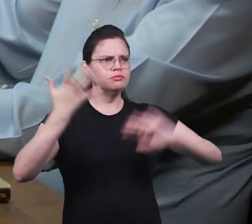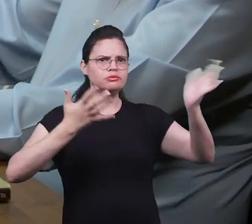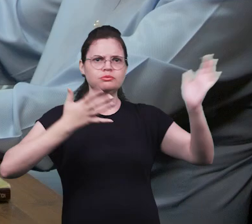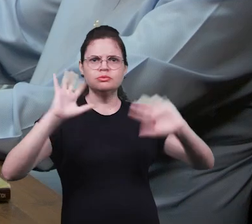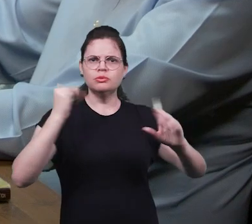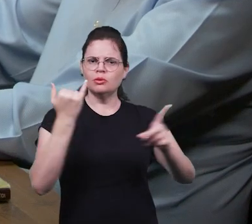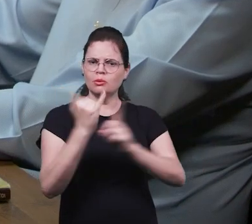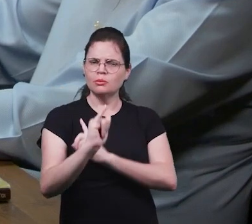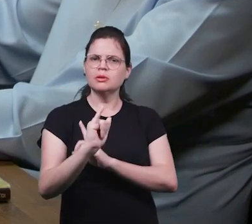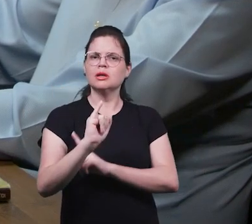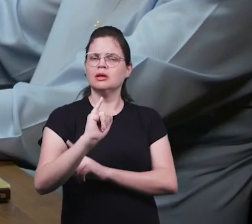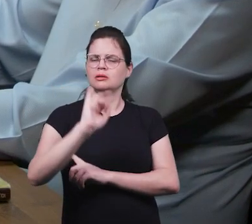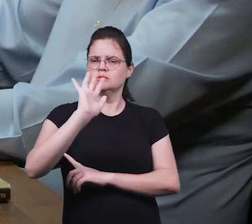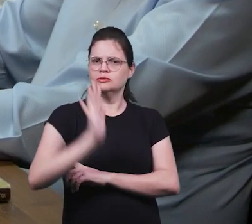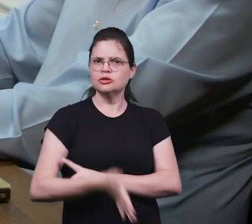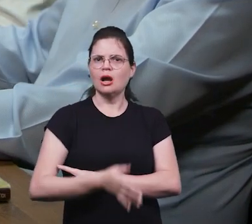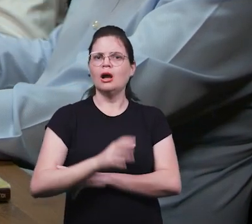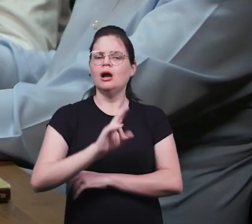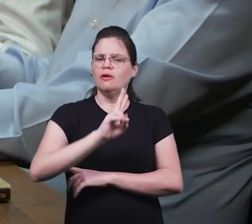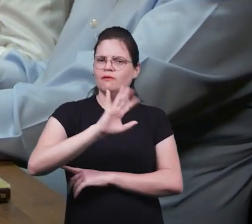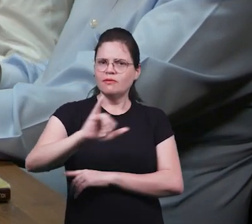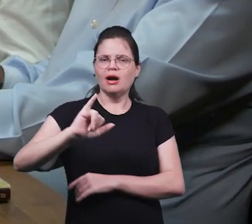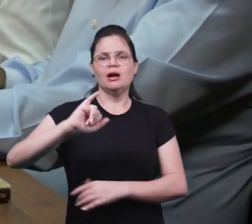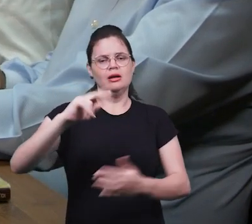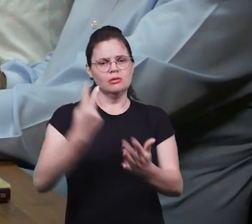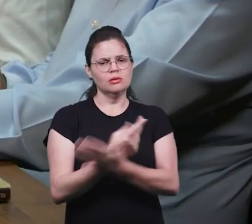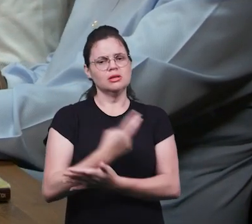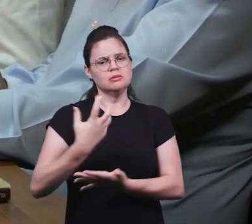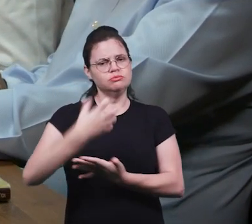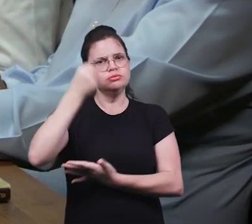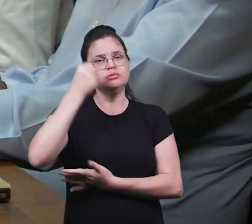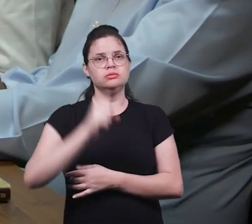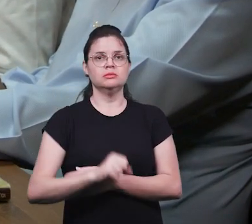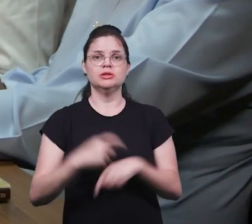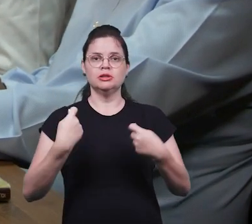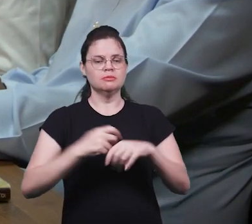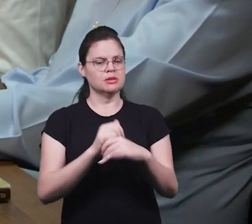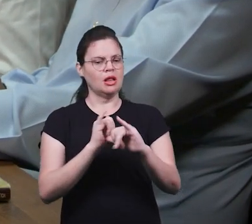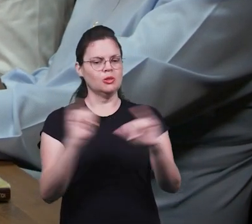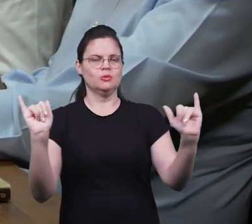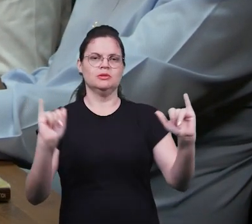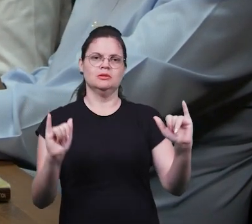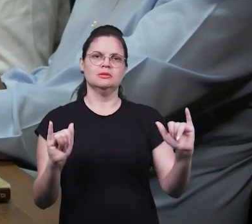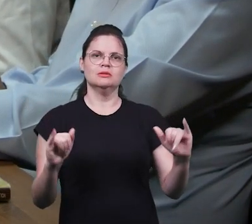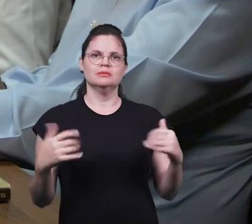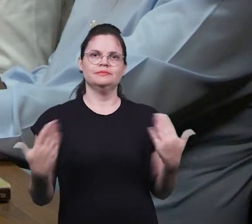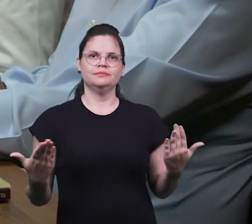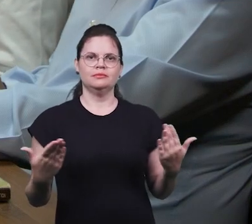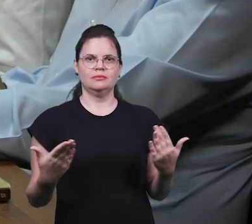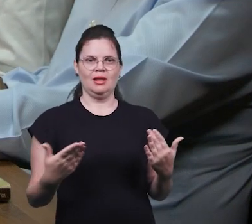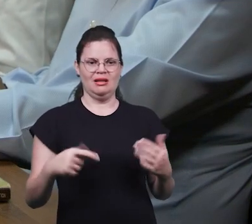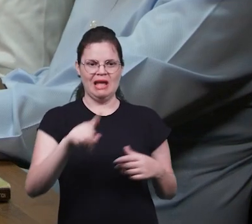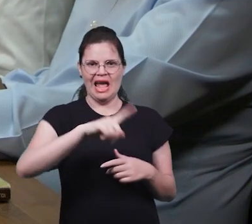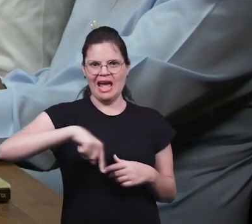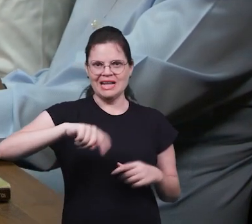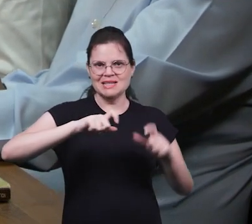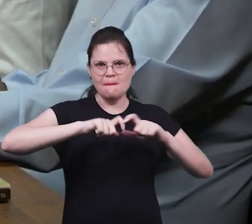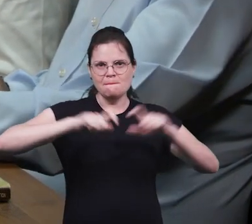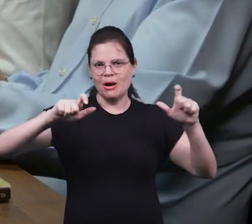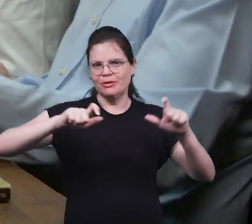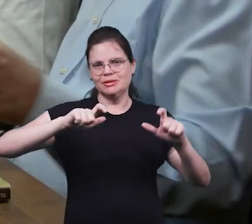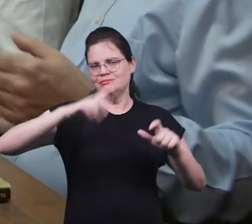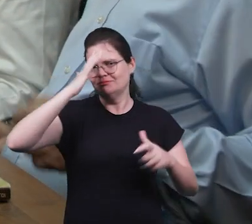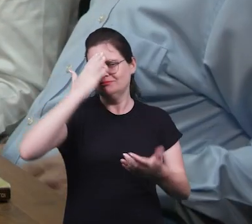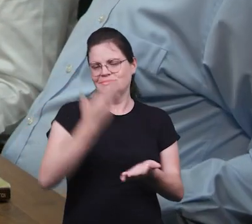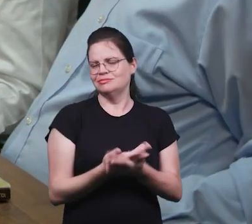vai acontecer. É o pregoeiro da justiça. Nós estamos anunciando para o mundo. A maior parte não vai crer. Mas bendito o